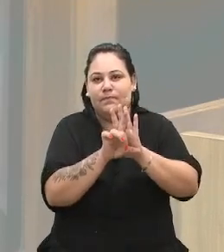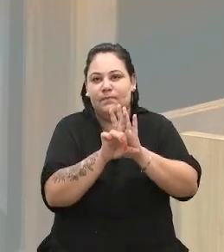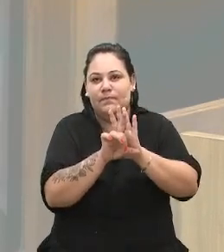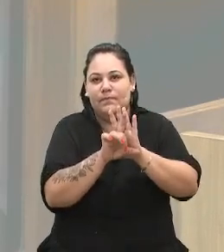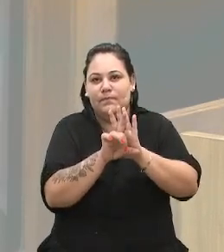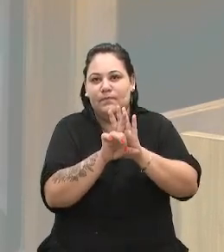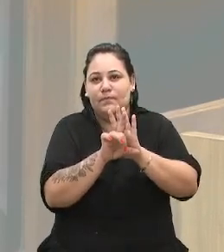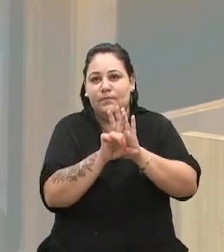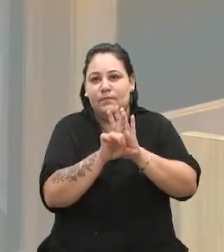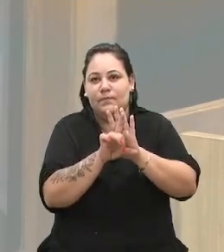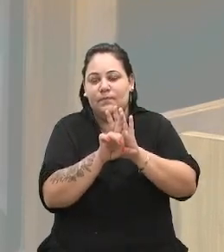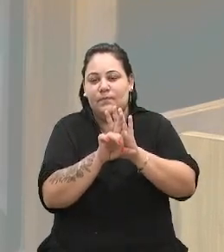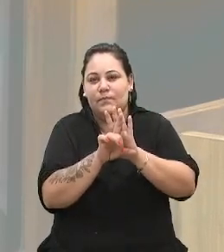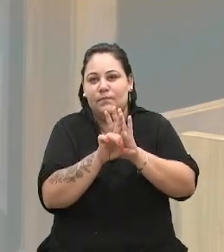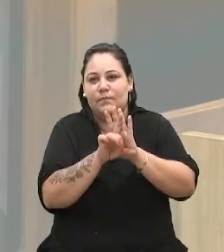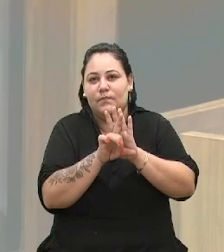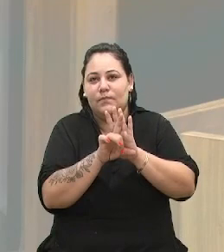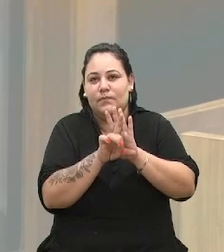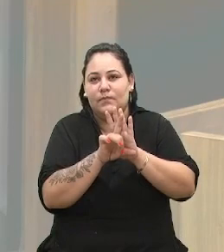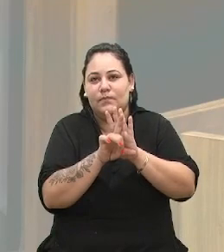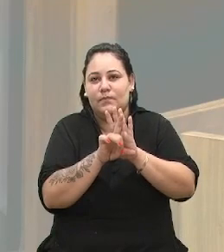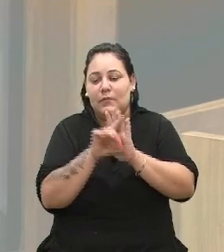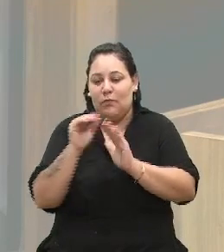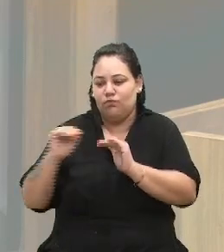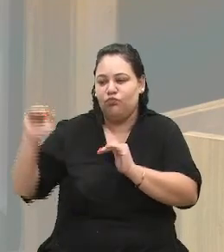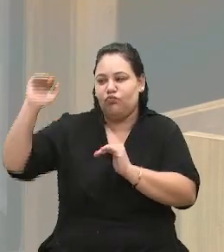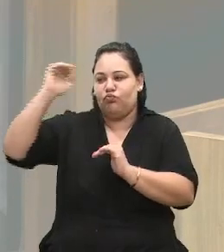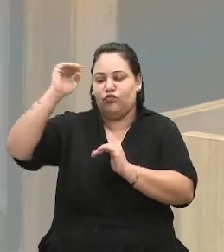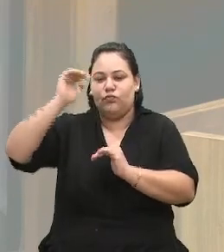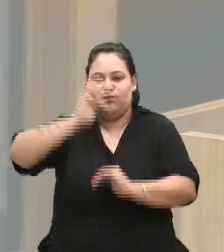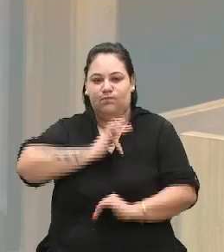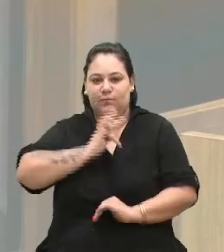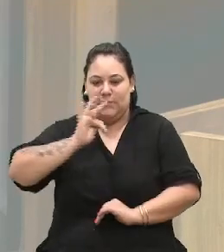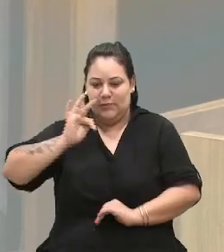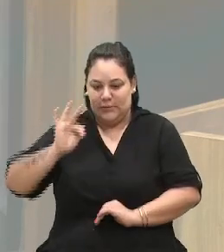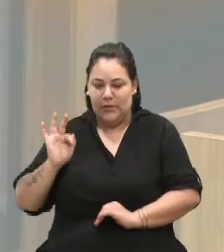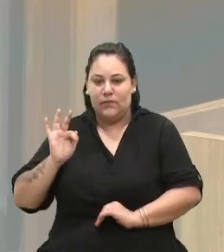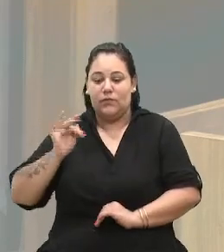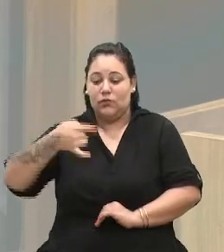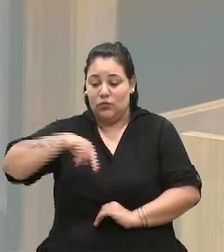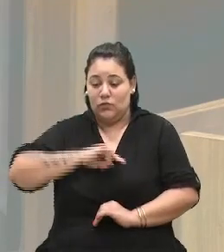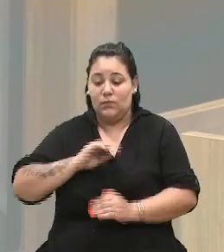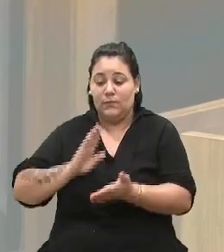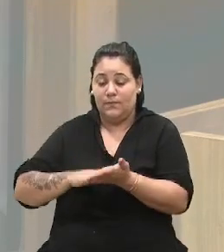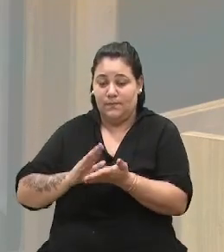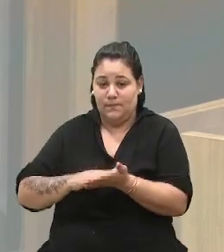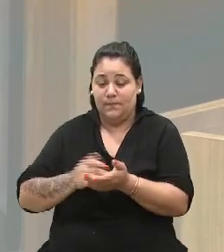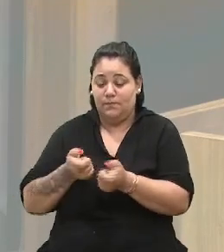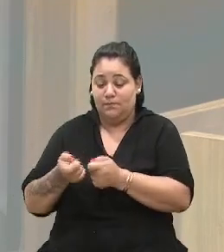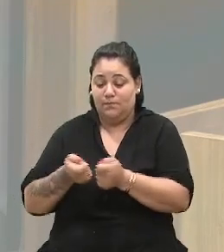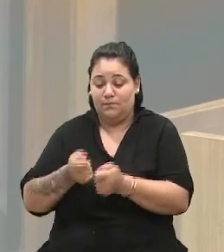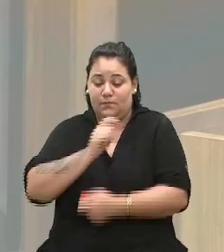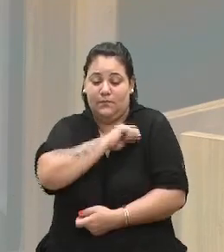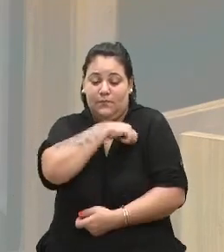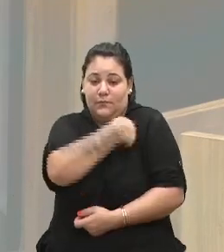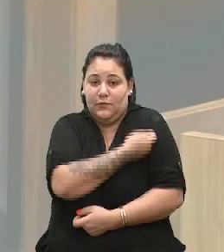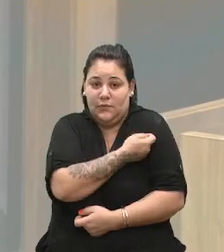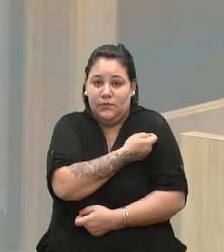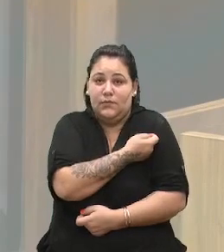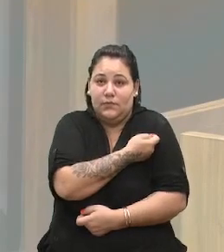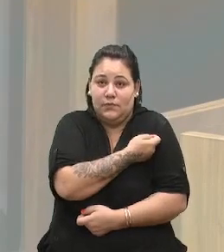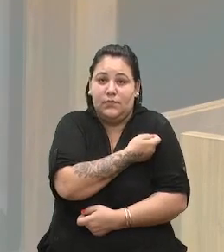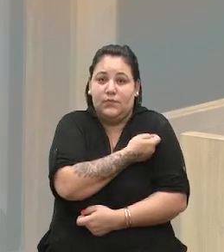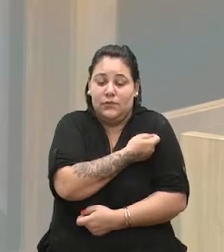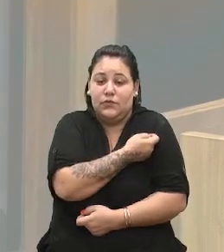só para saber, apesar de ser uma autarquia federal, nós recebemos todos os tipos de fiscalização pelo Tribunal de Contas da